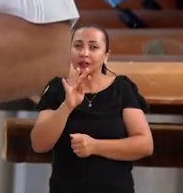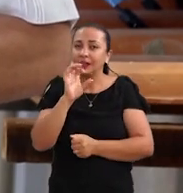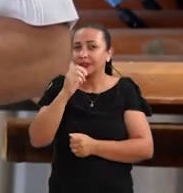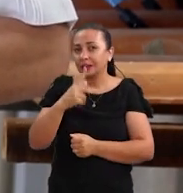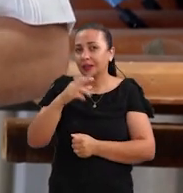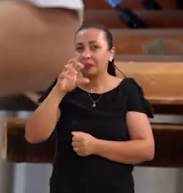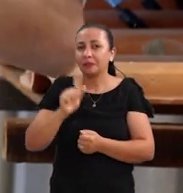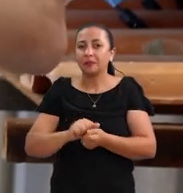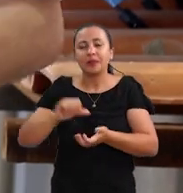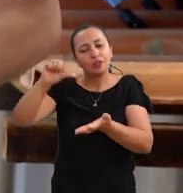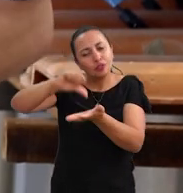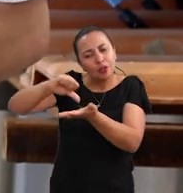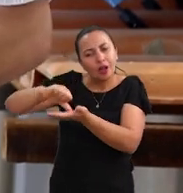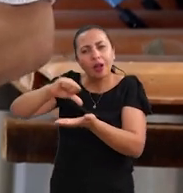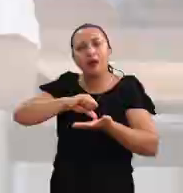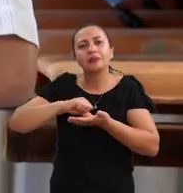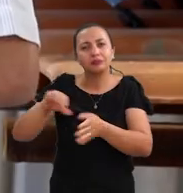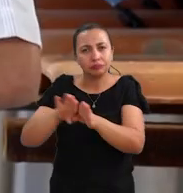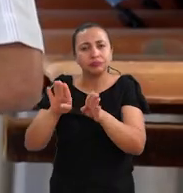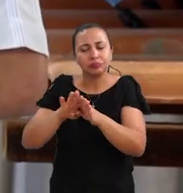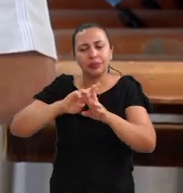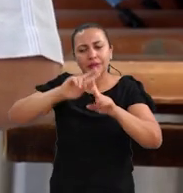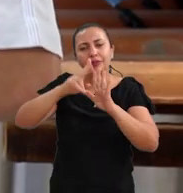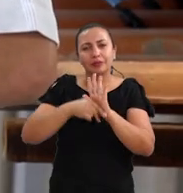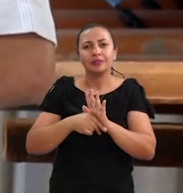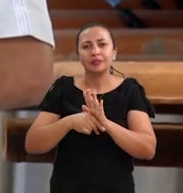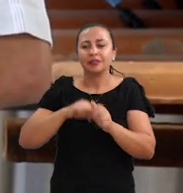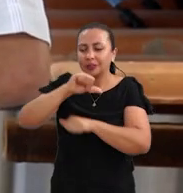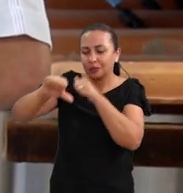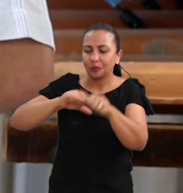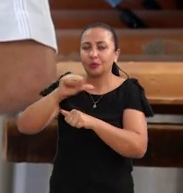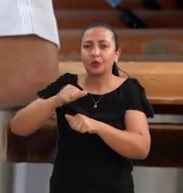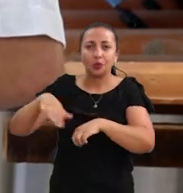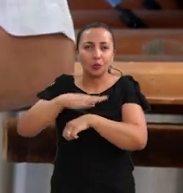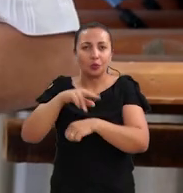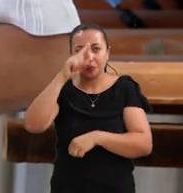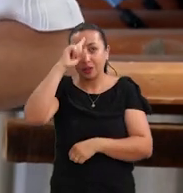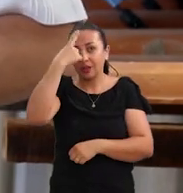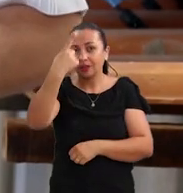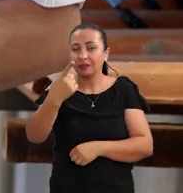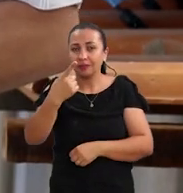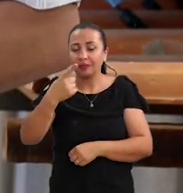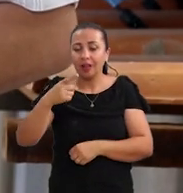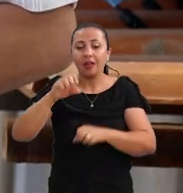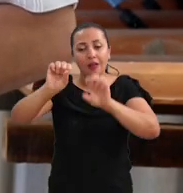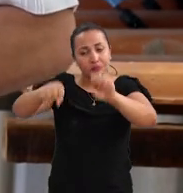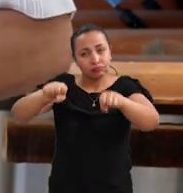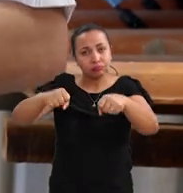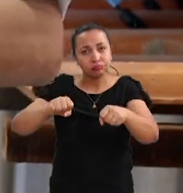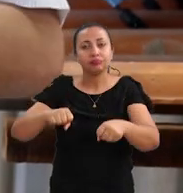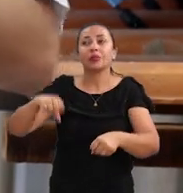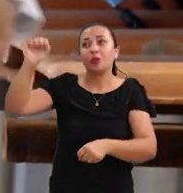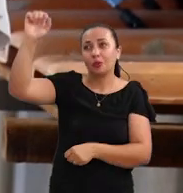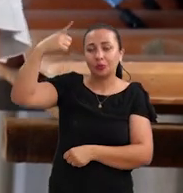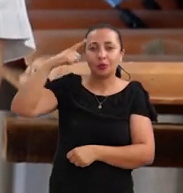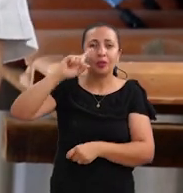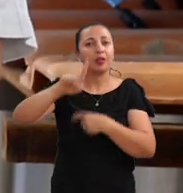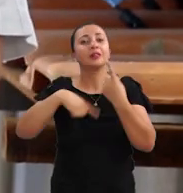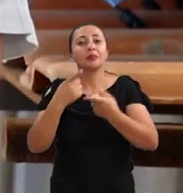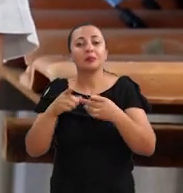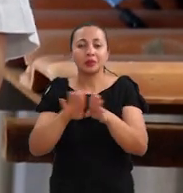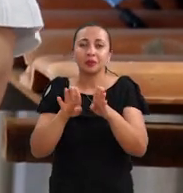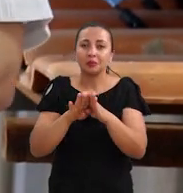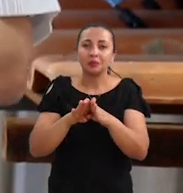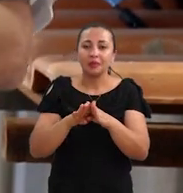MEC, né, Multicamp também. Desenvolvemos agora aí sobre a ideia do professor Luiz, o triciclo solar. Estamos partindo para o